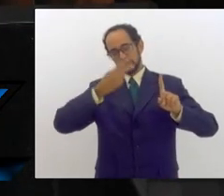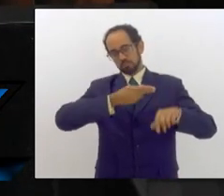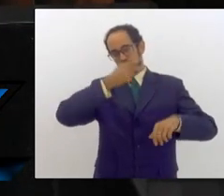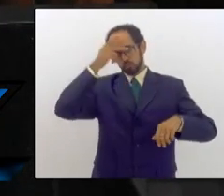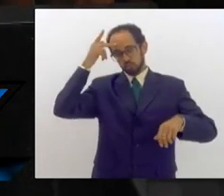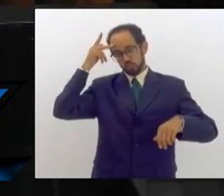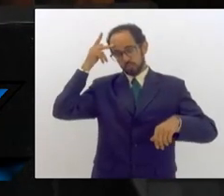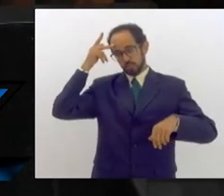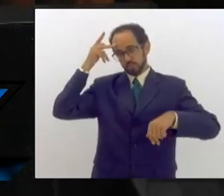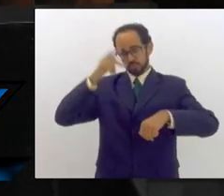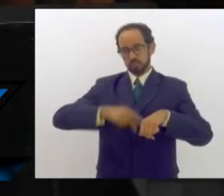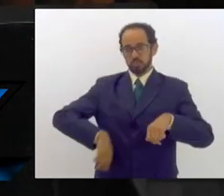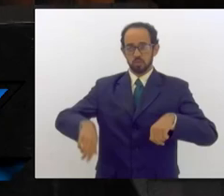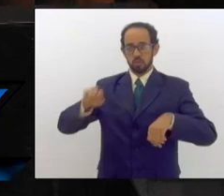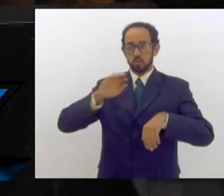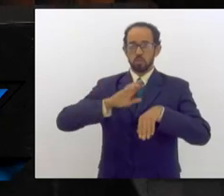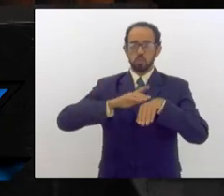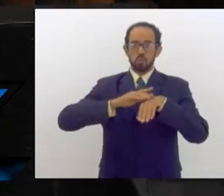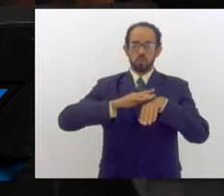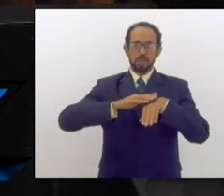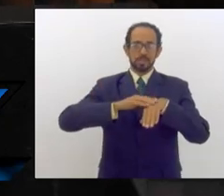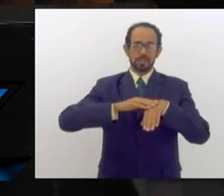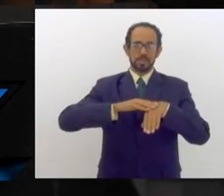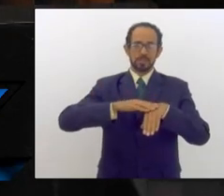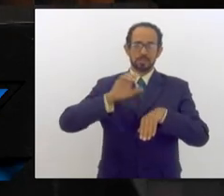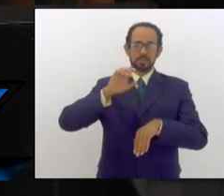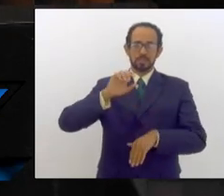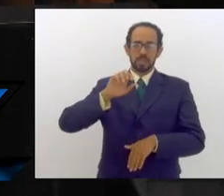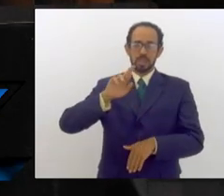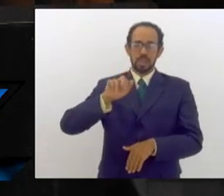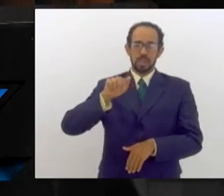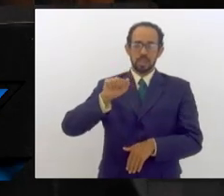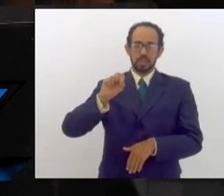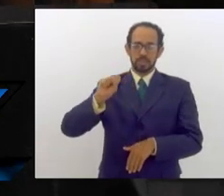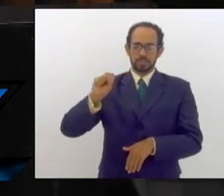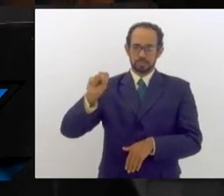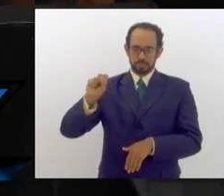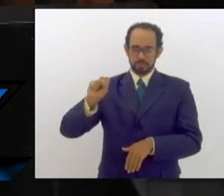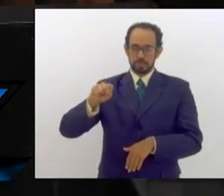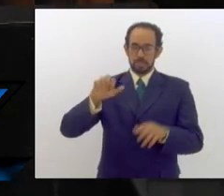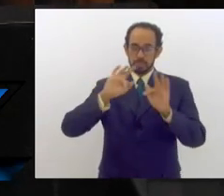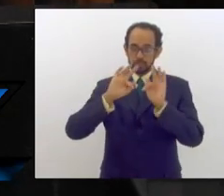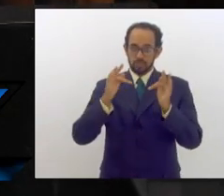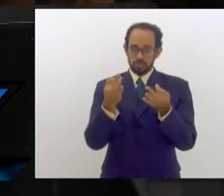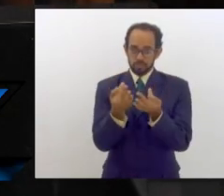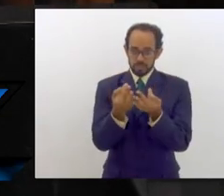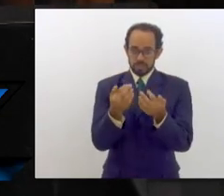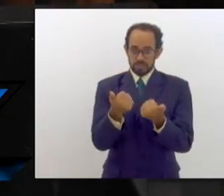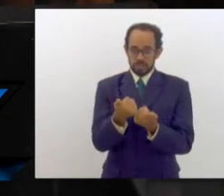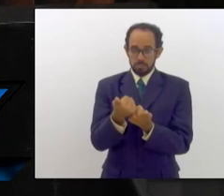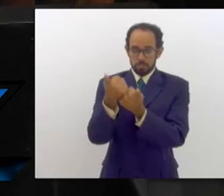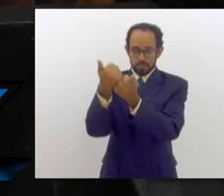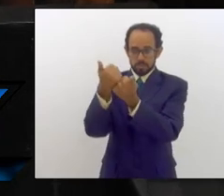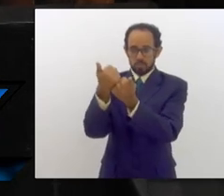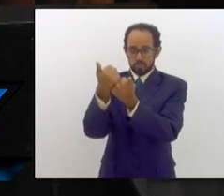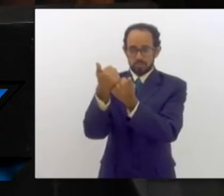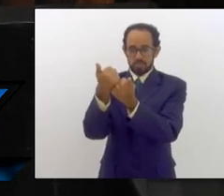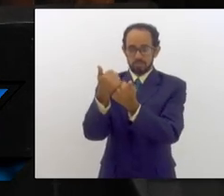pessoas com doenças raras seus familiares e apoiadores